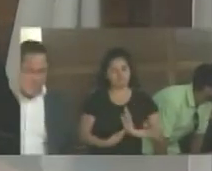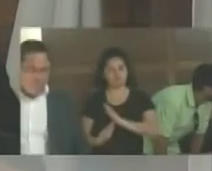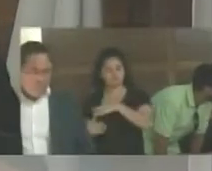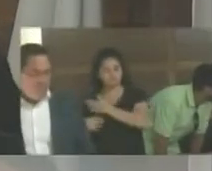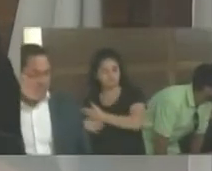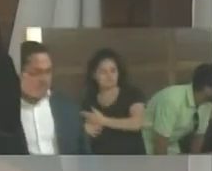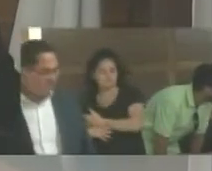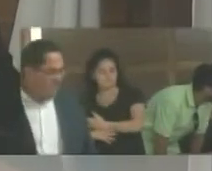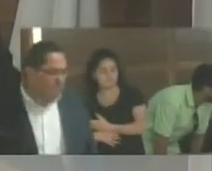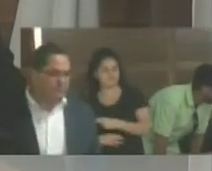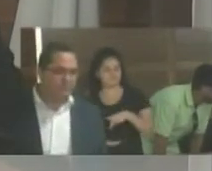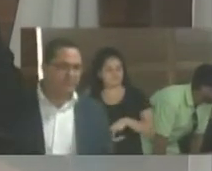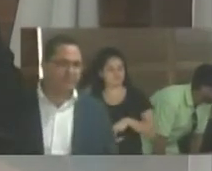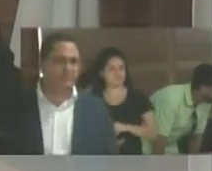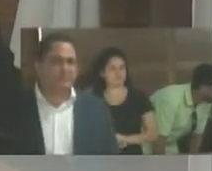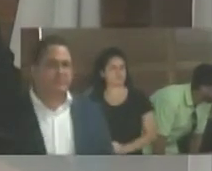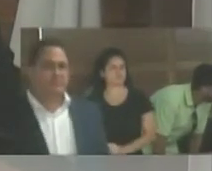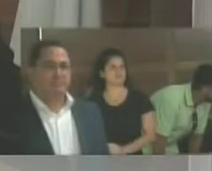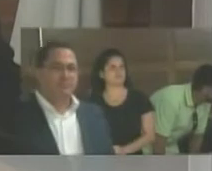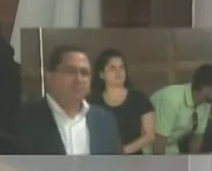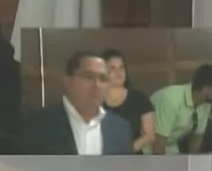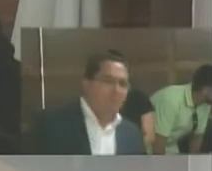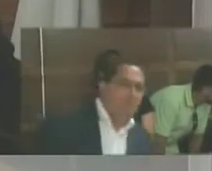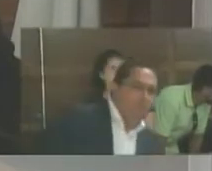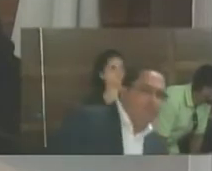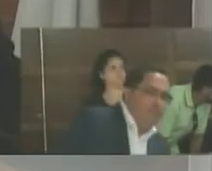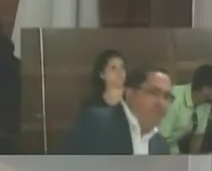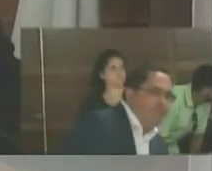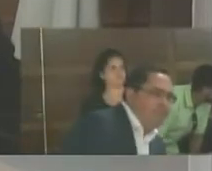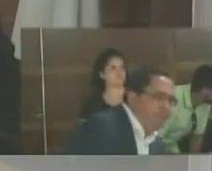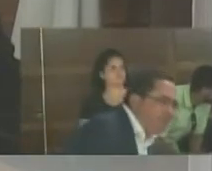aqui das nossas